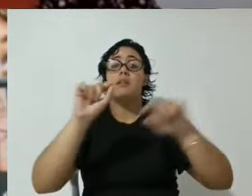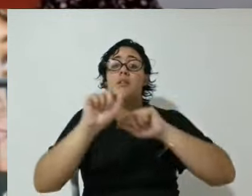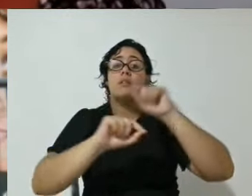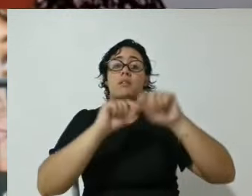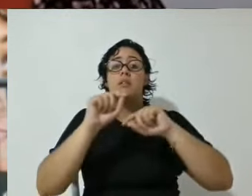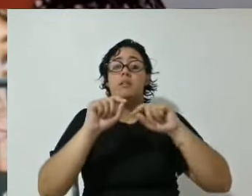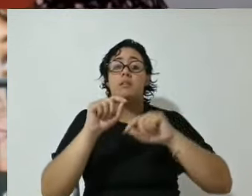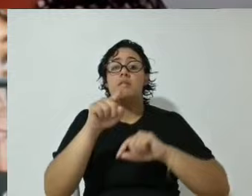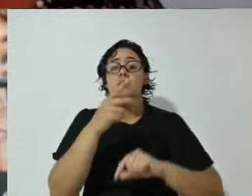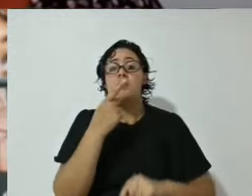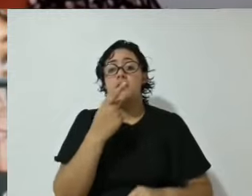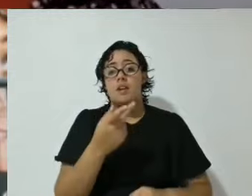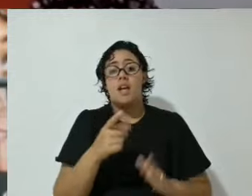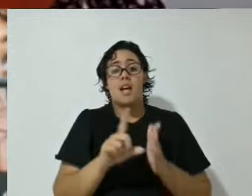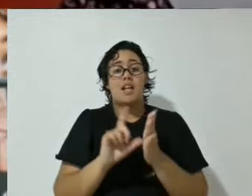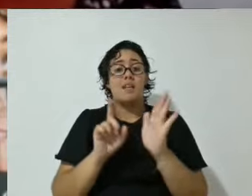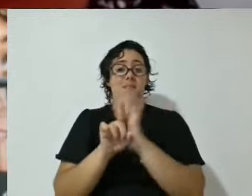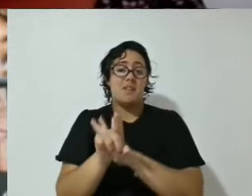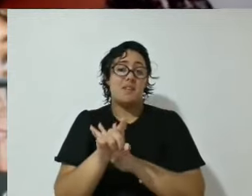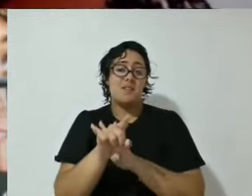deixou antes de eu fazer a pergunta?